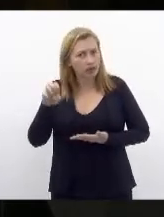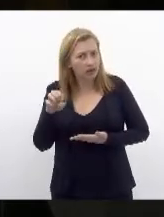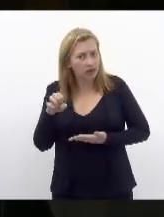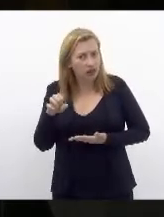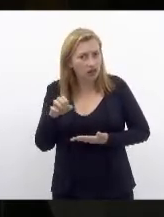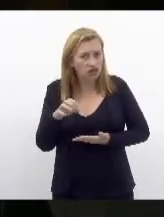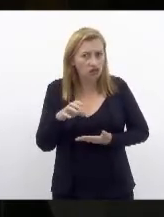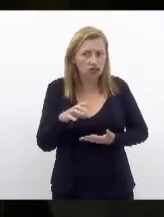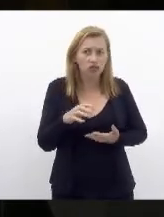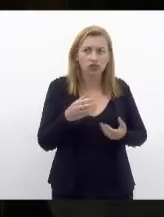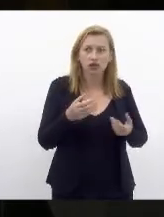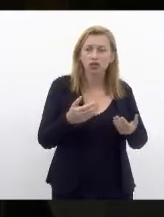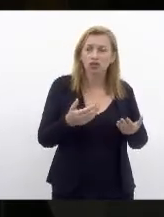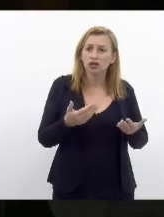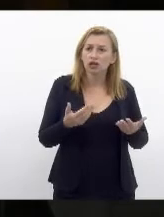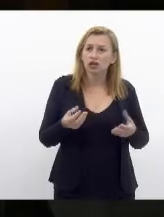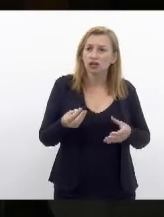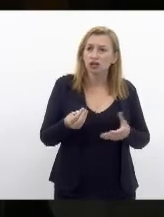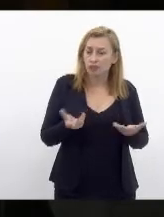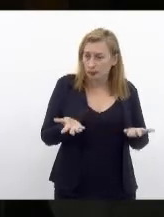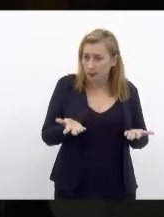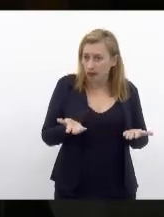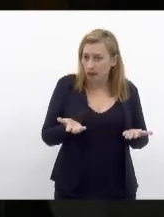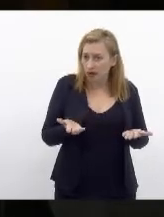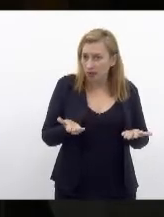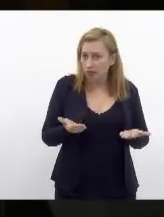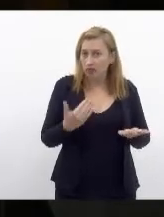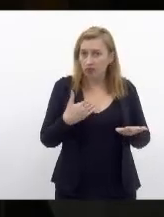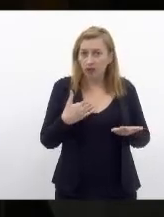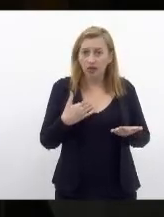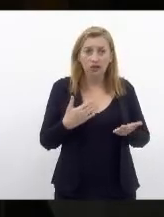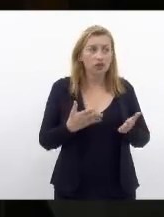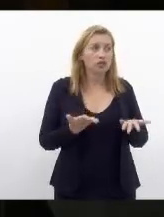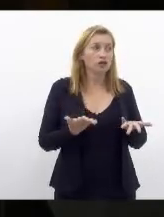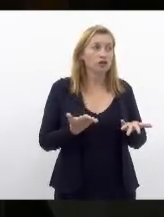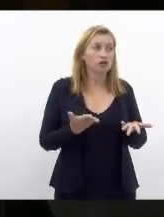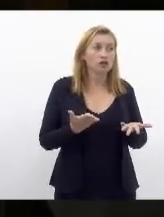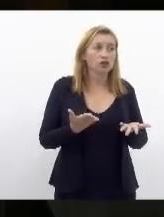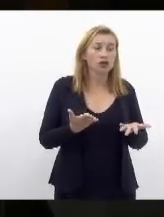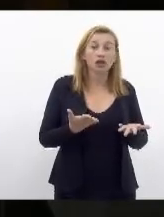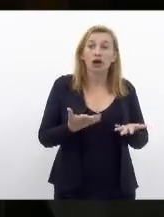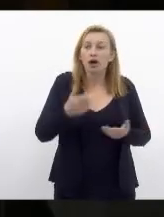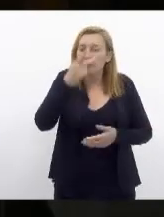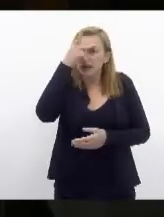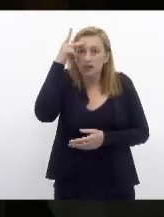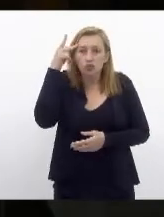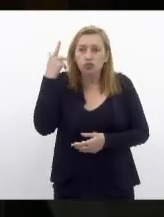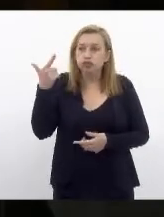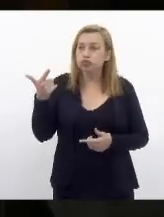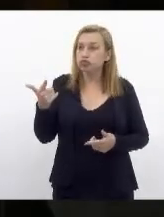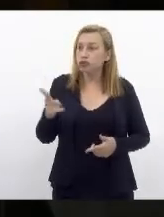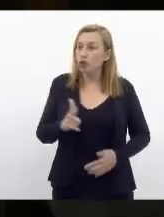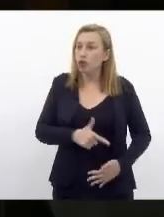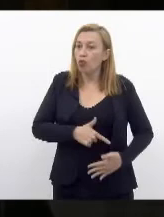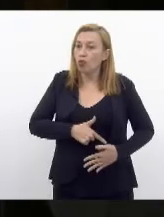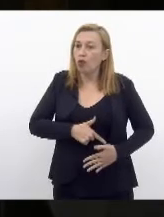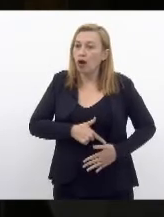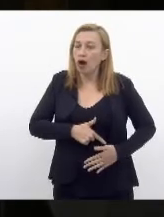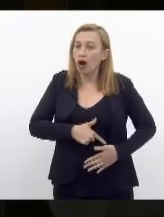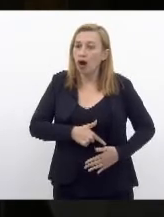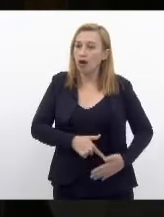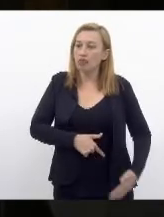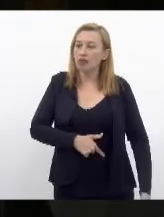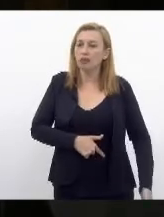itinerante. E aí, pasmem vocês, pessoas armadas, que pelo